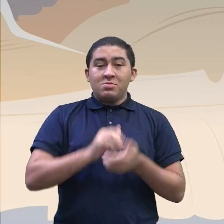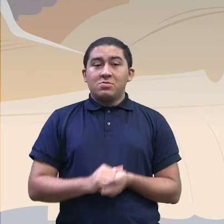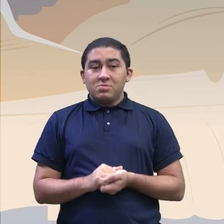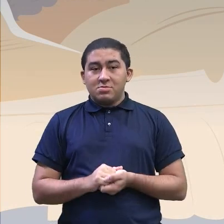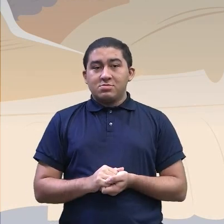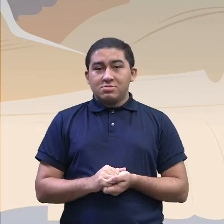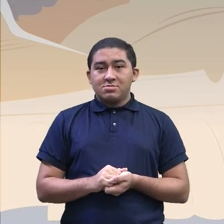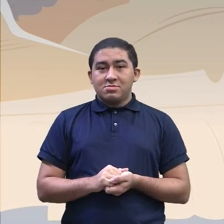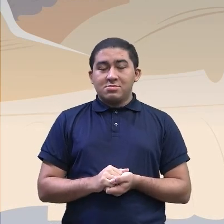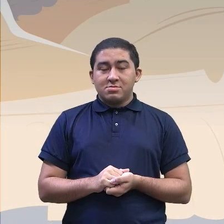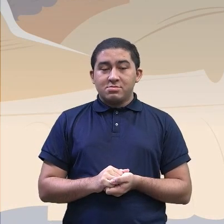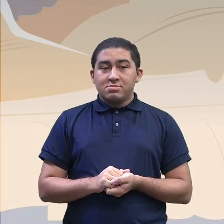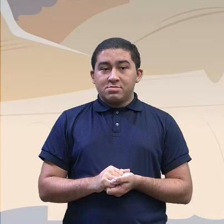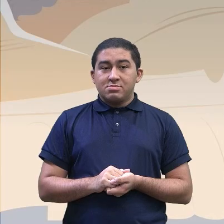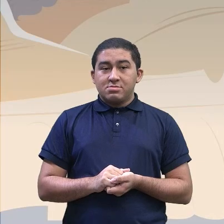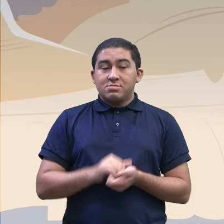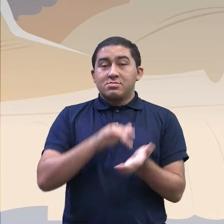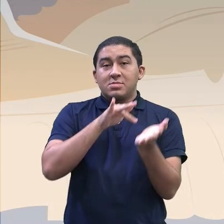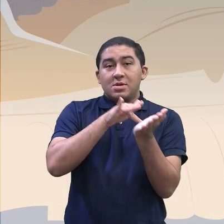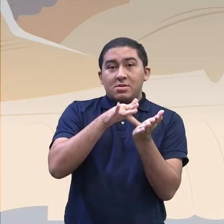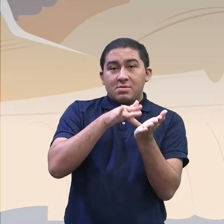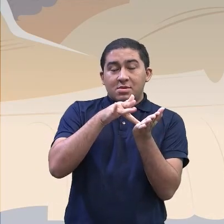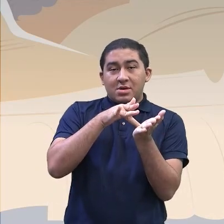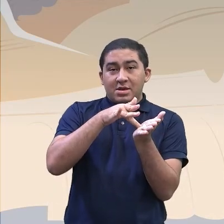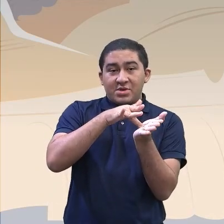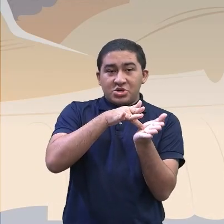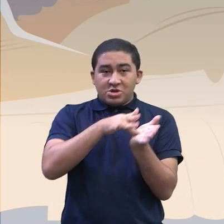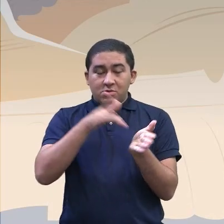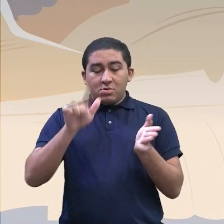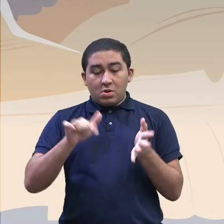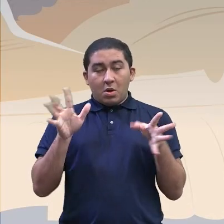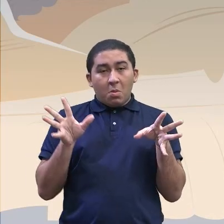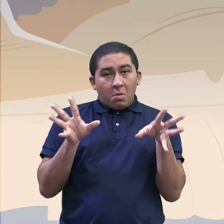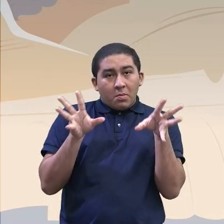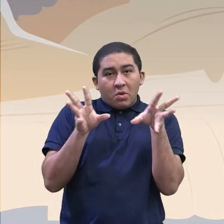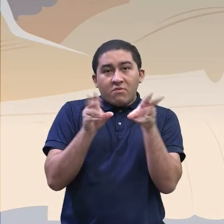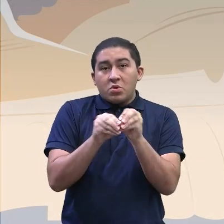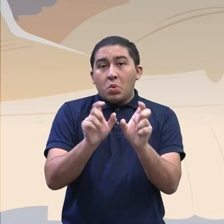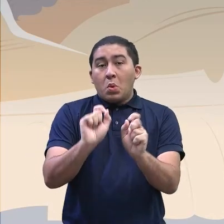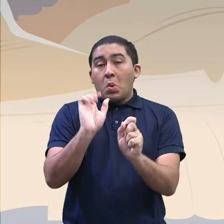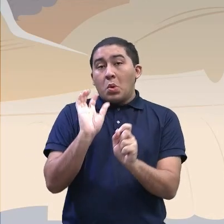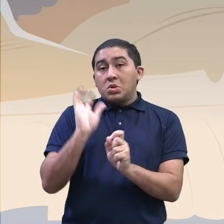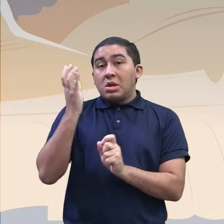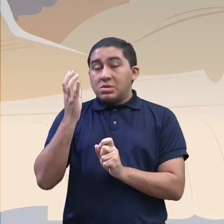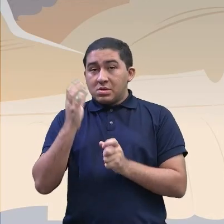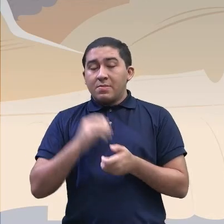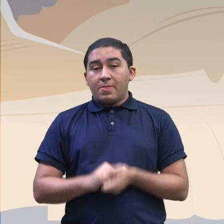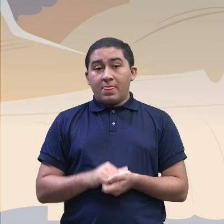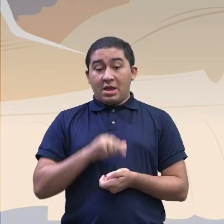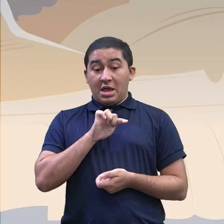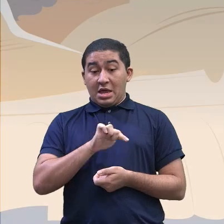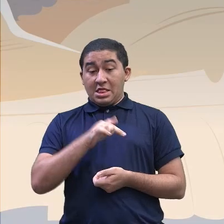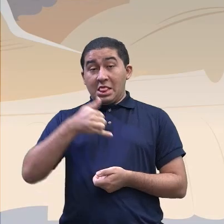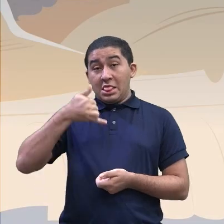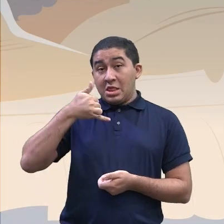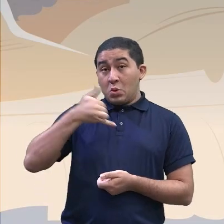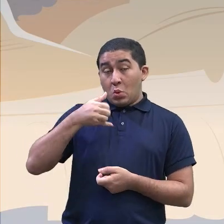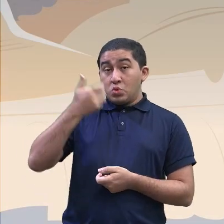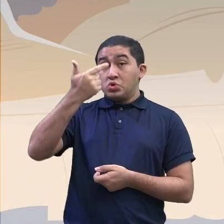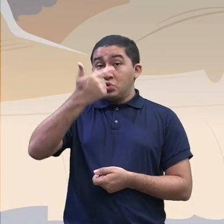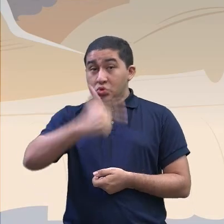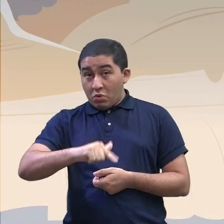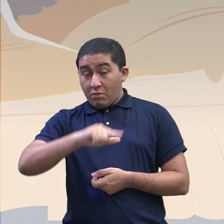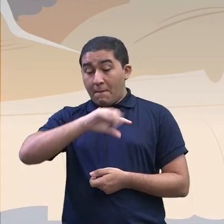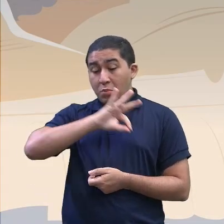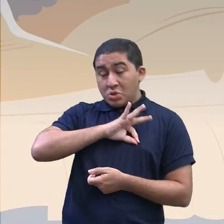Claro, exemplificando o que acontece na nossa realidade. E então, ele falou que ligou novamente para a polícia